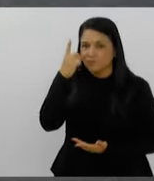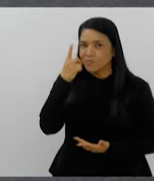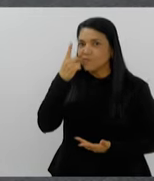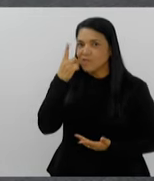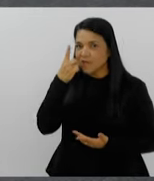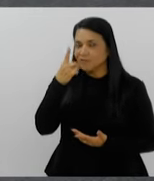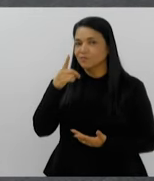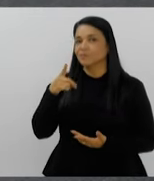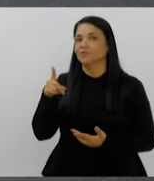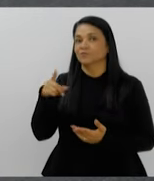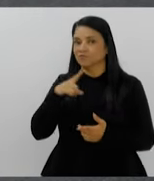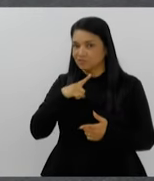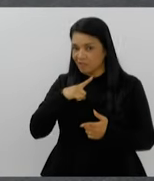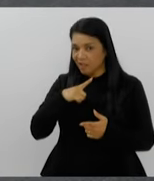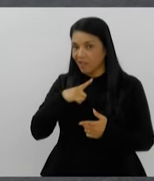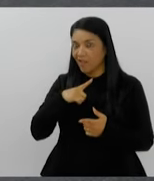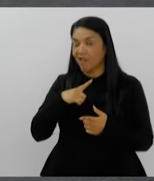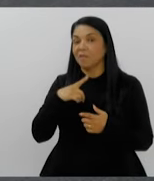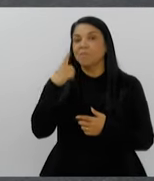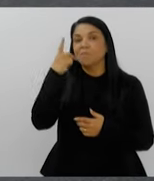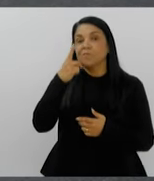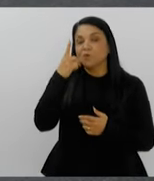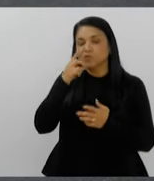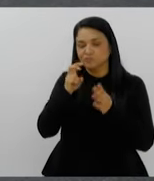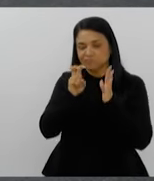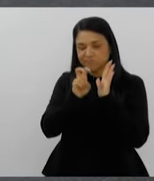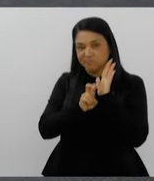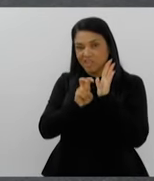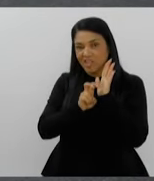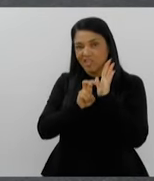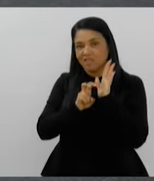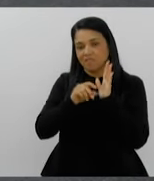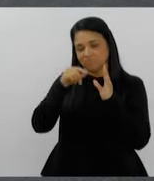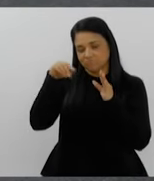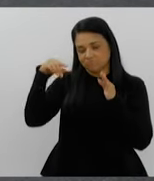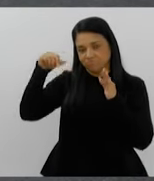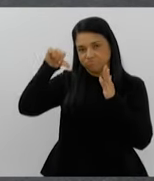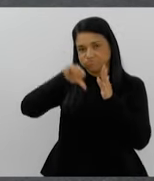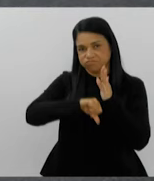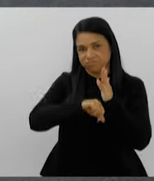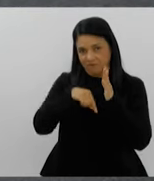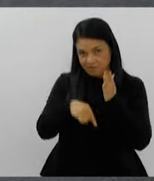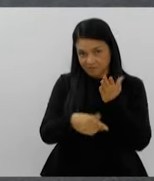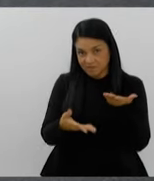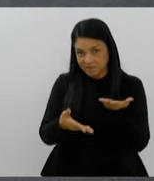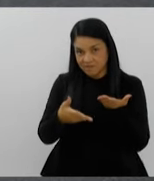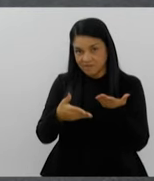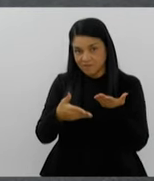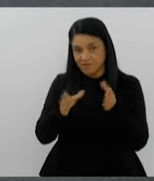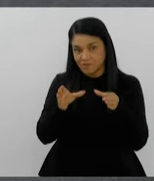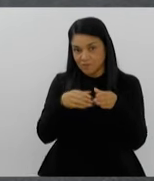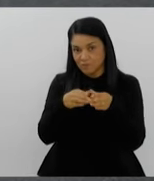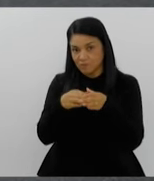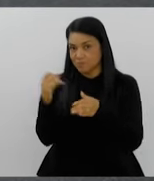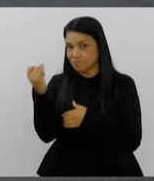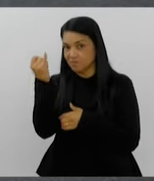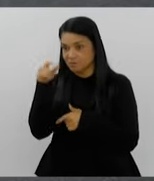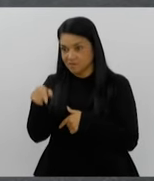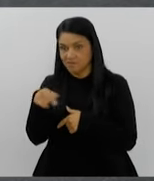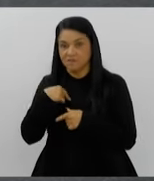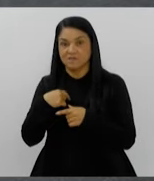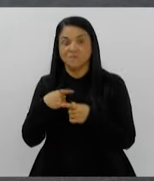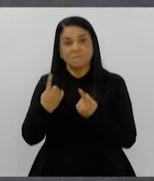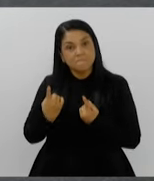tem políticos de quinta em todas as comissões importantes dessa casa. E diz o seguinte, ataca mais